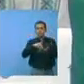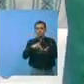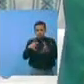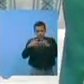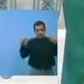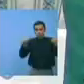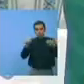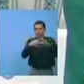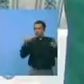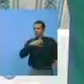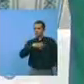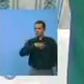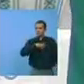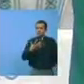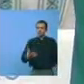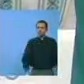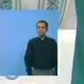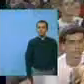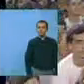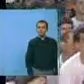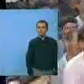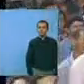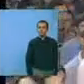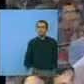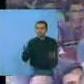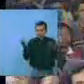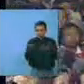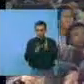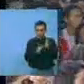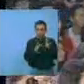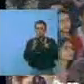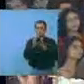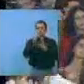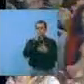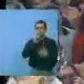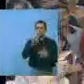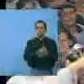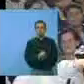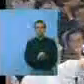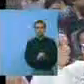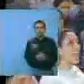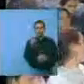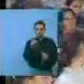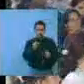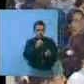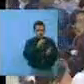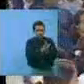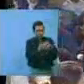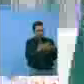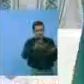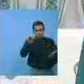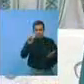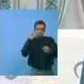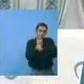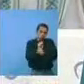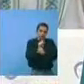cura. Em verdade vos digo, o texto não para no versículo 17.